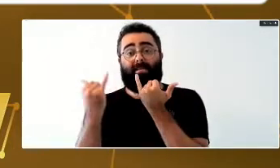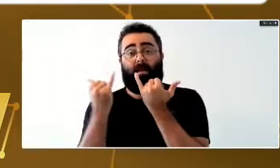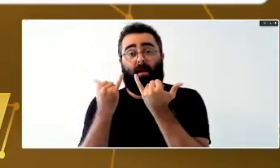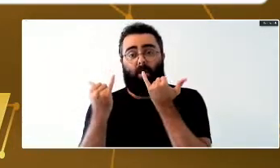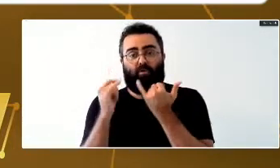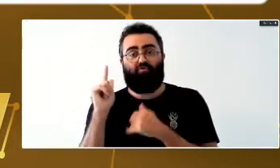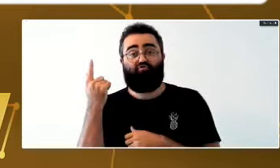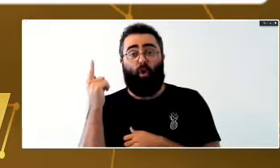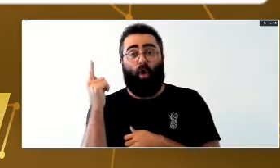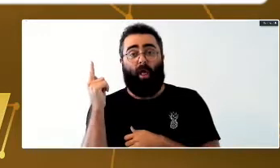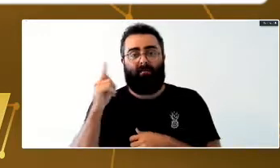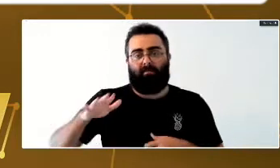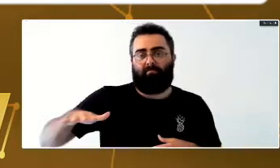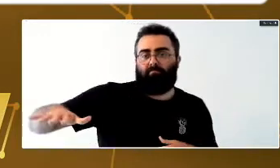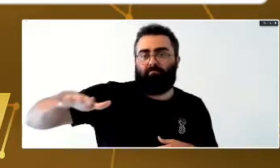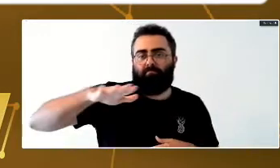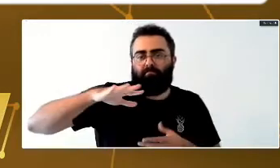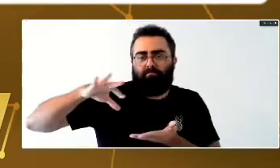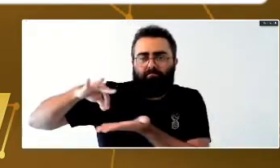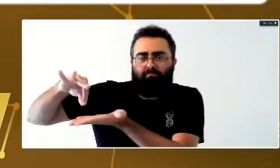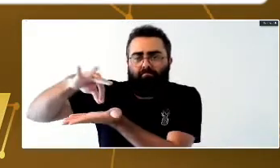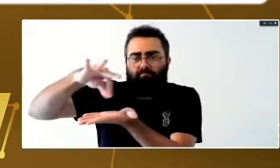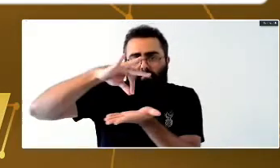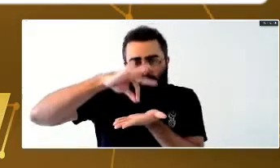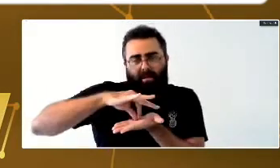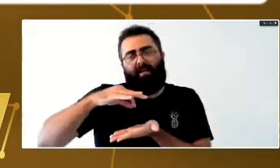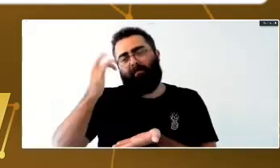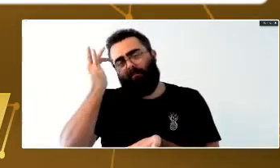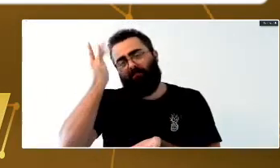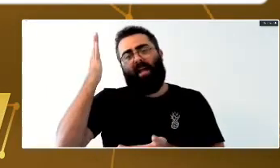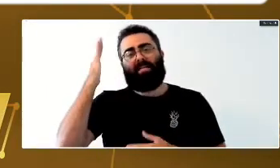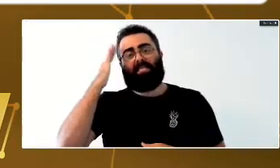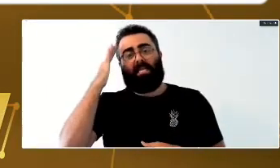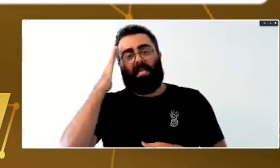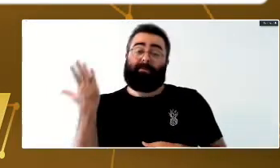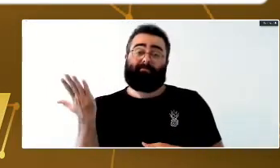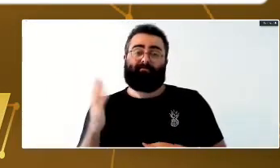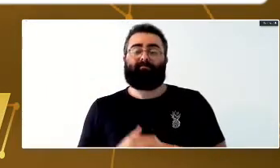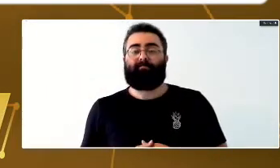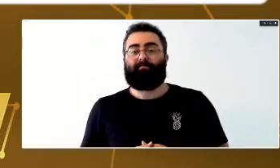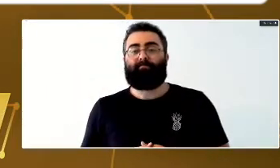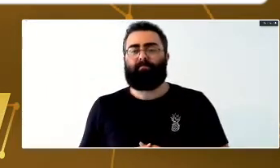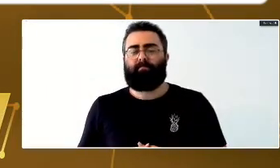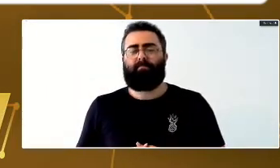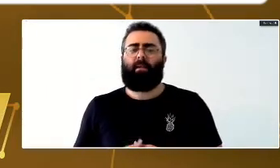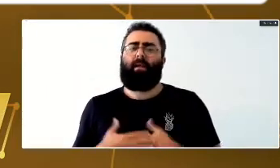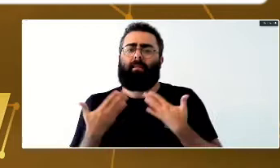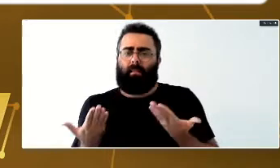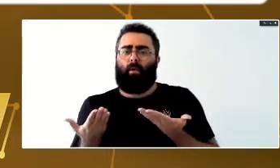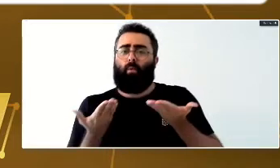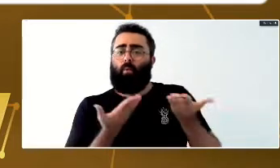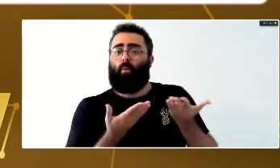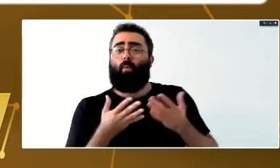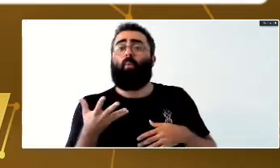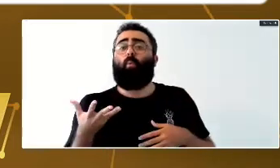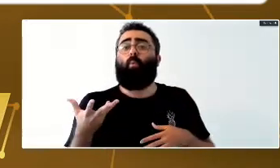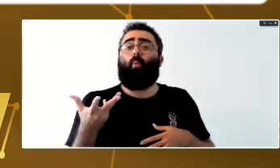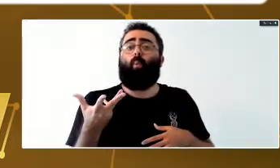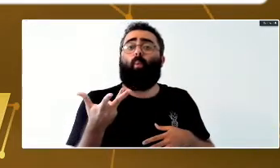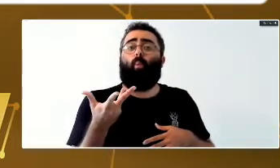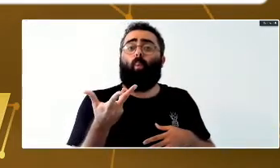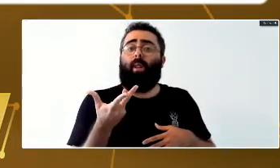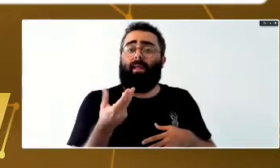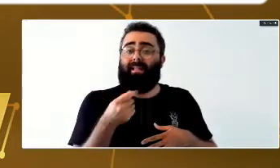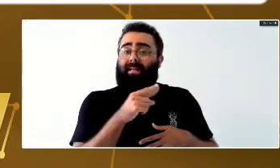mais rápida e fácil de entender. A qualidade do dado que é representado também nesses sistemas de